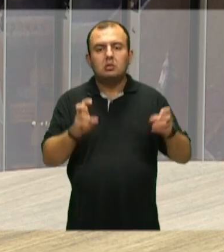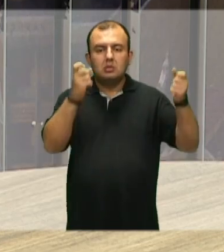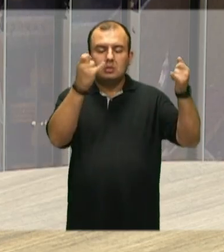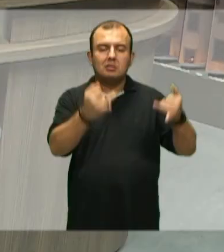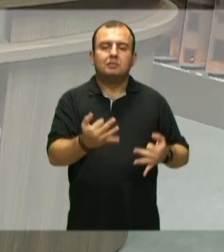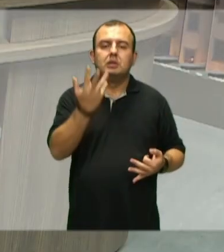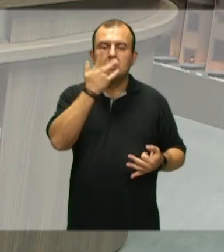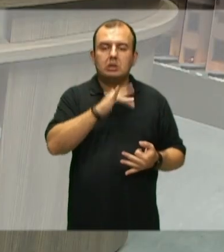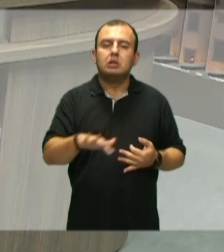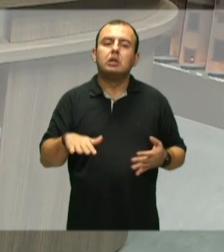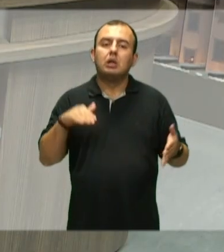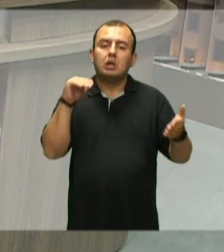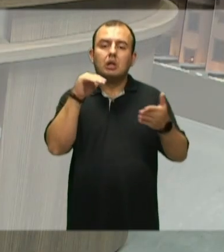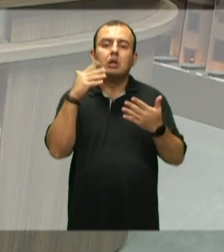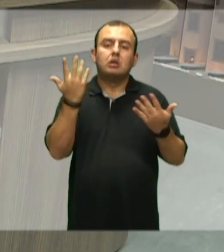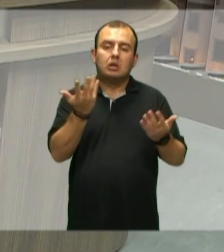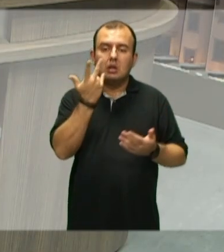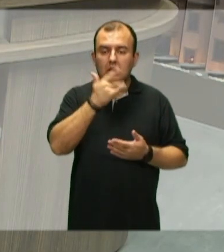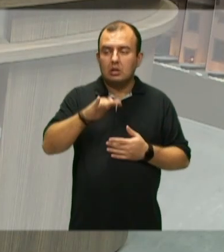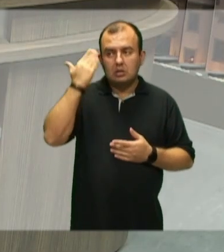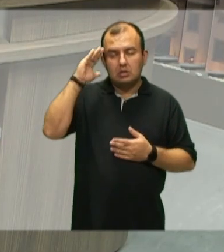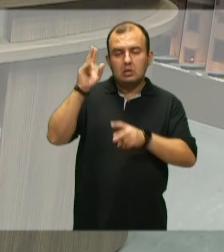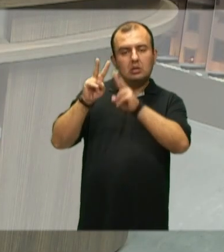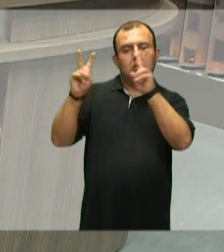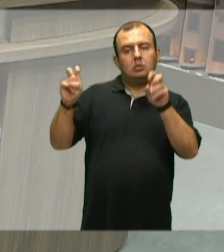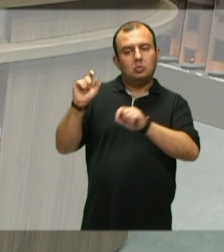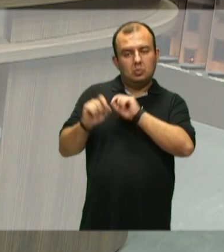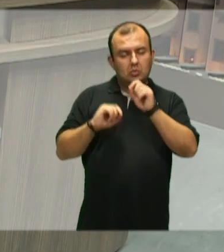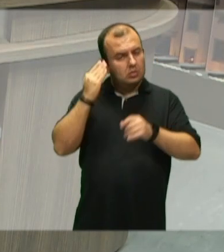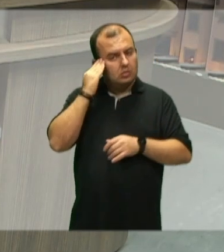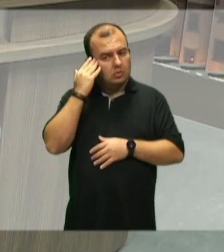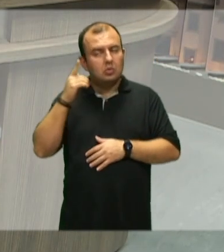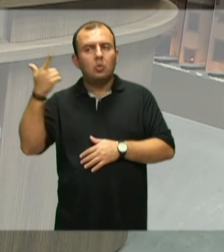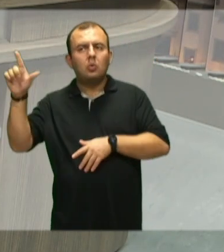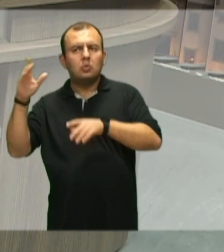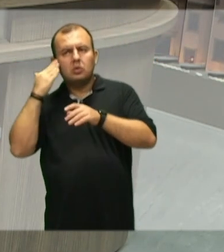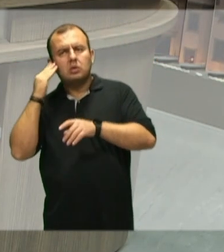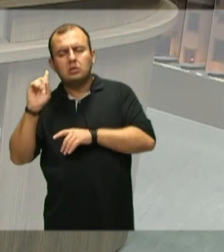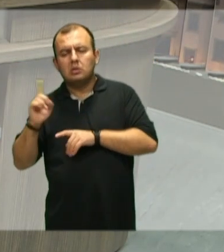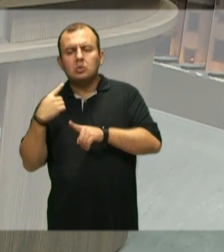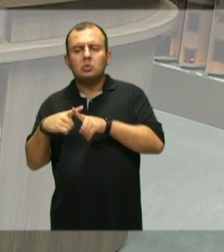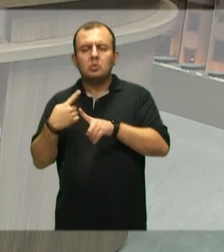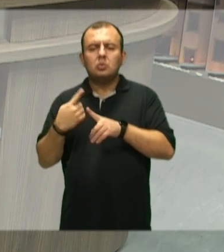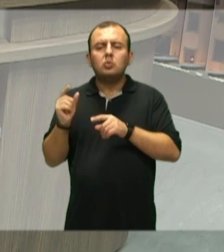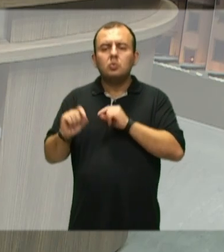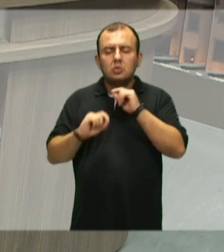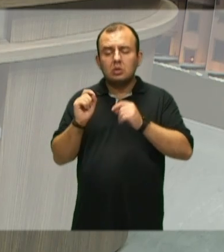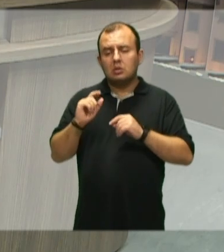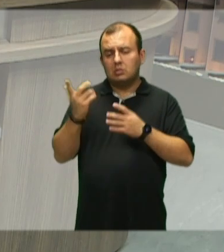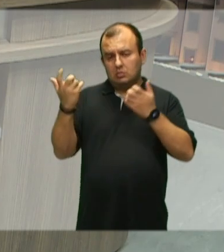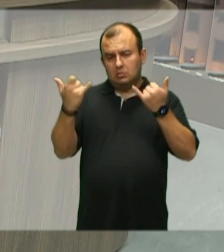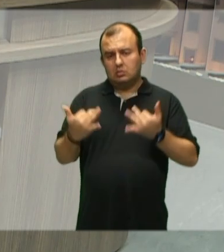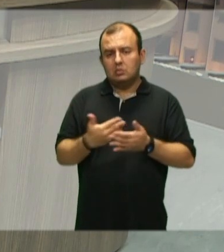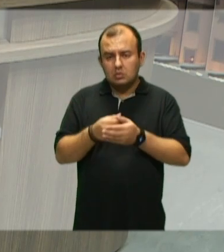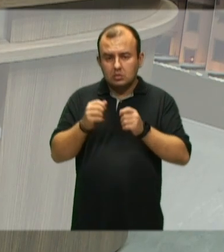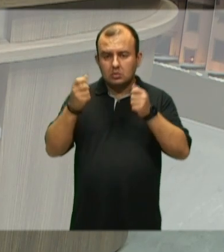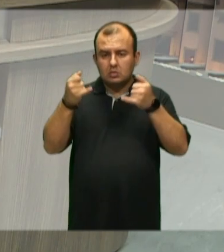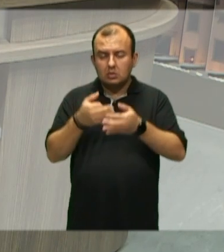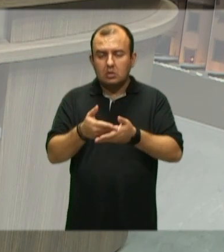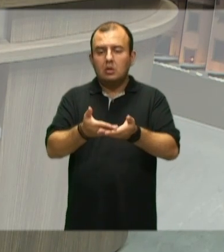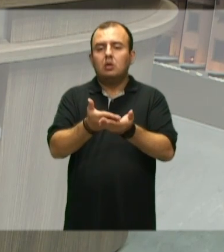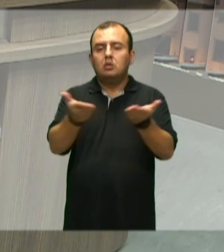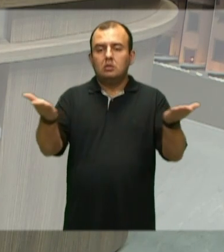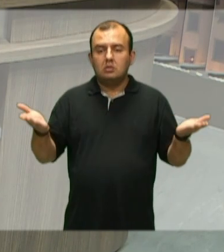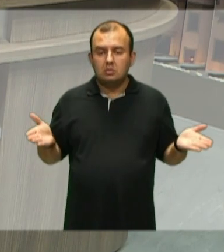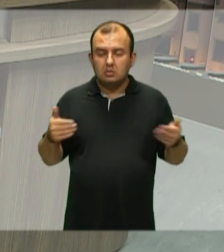criança, né? Até que ponto uma criança entende um tema ou não entende outro, né? Então, essa primeira explanação